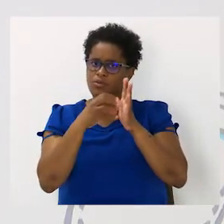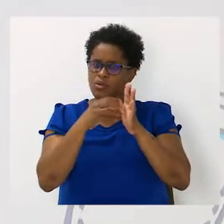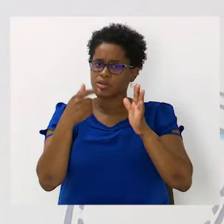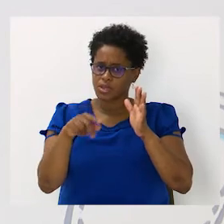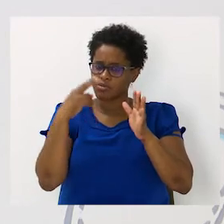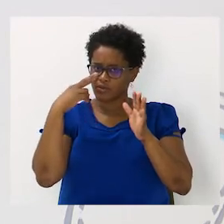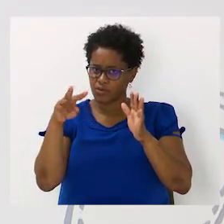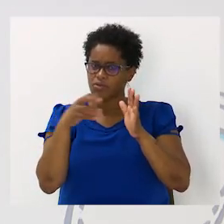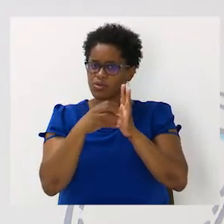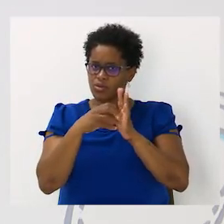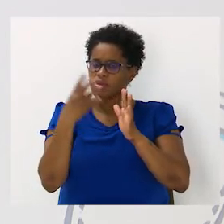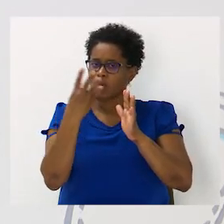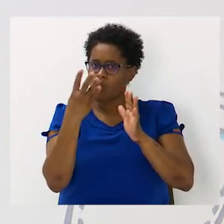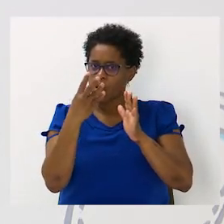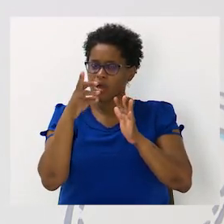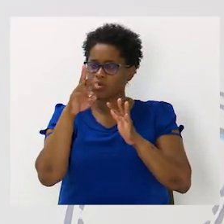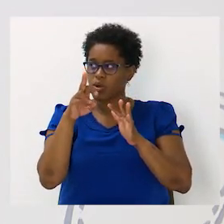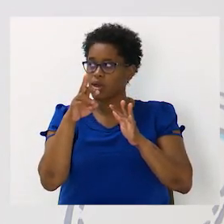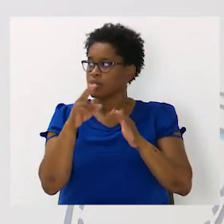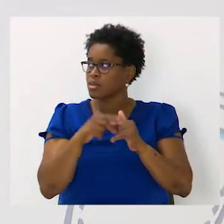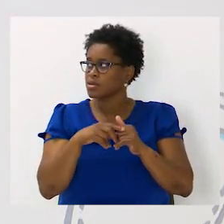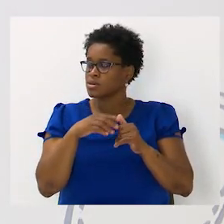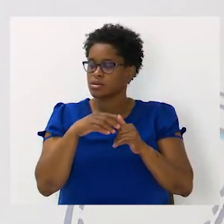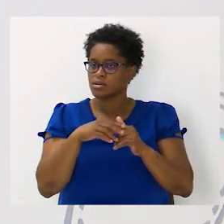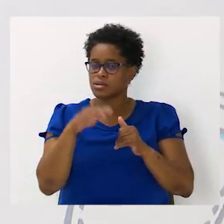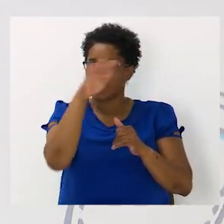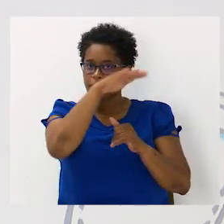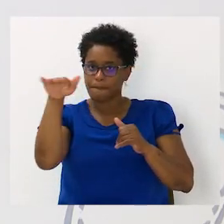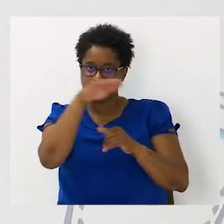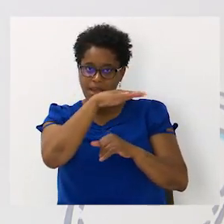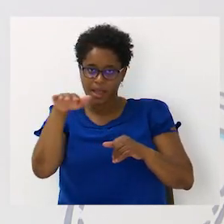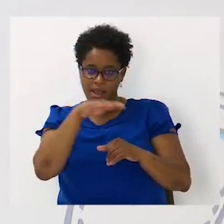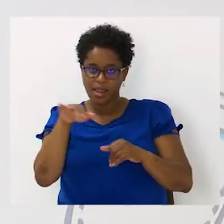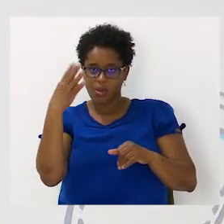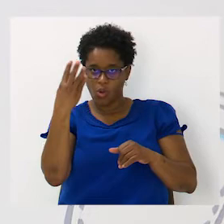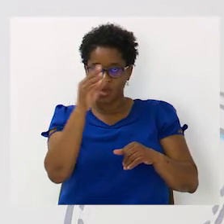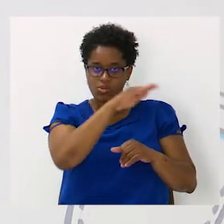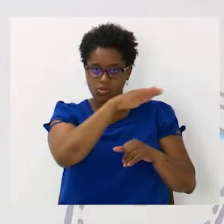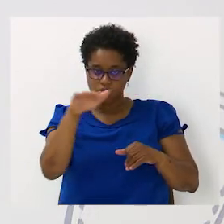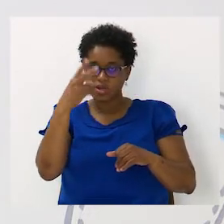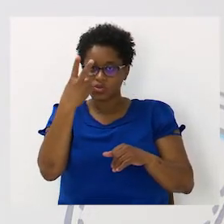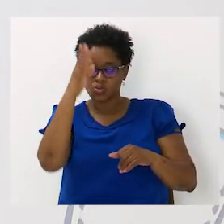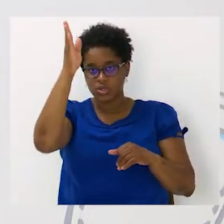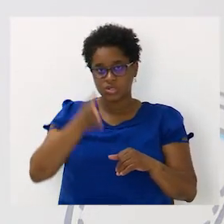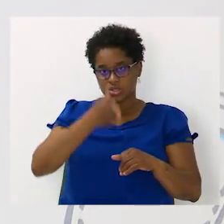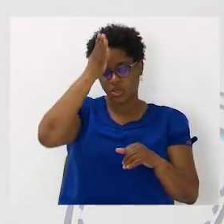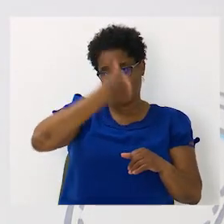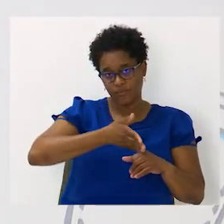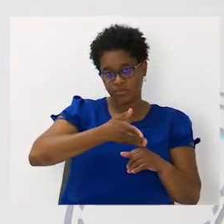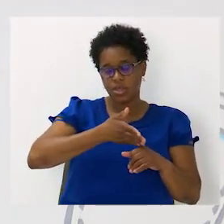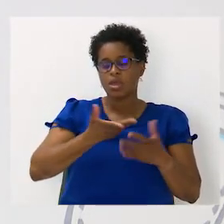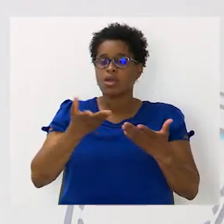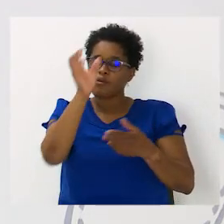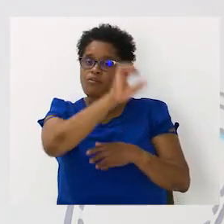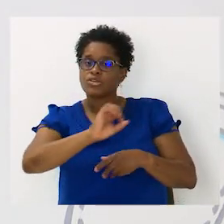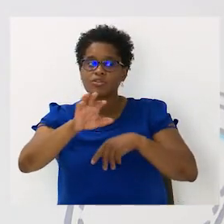aqui agora 4 retas paralelas e 2 retas transversais. Vocês vão